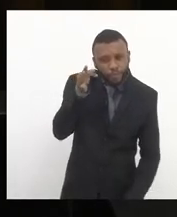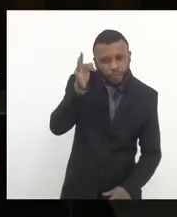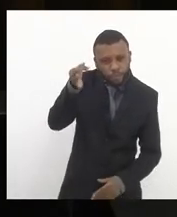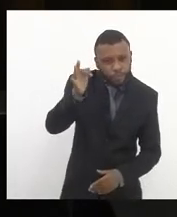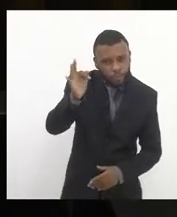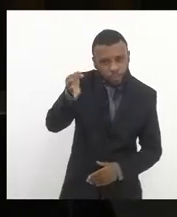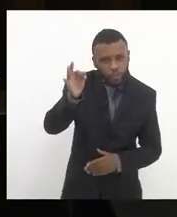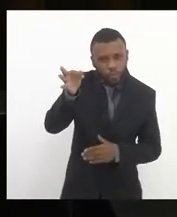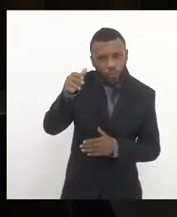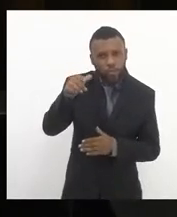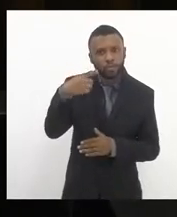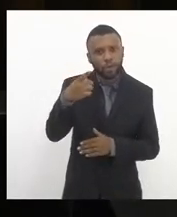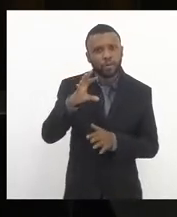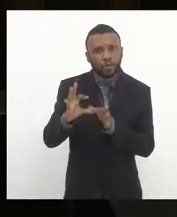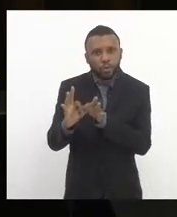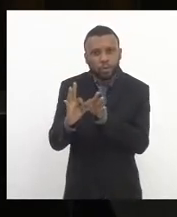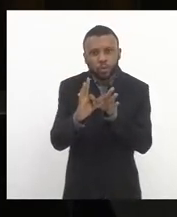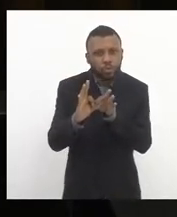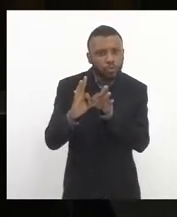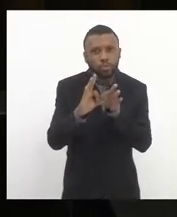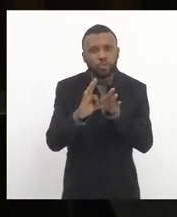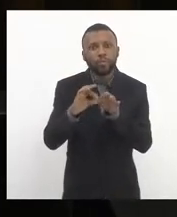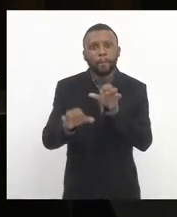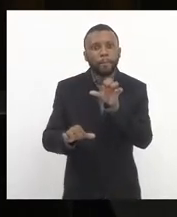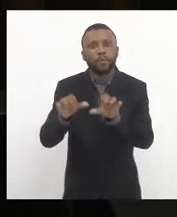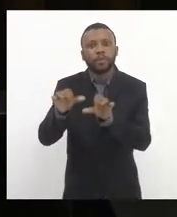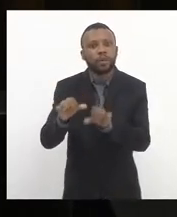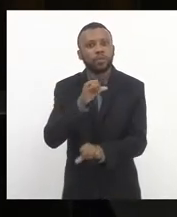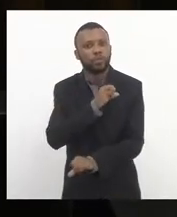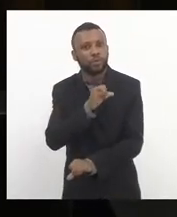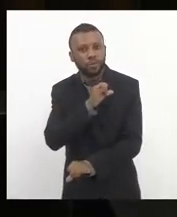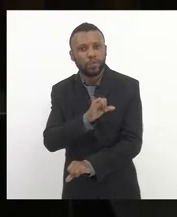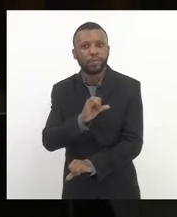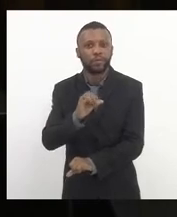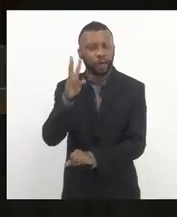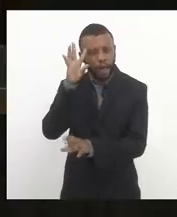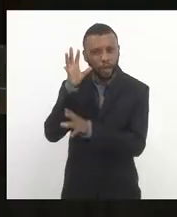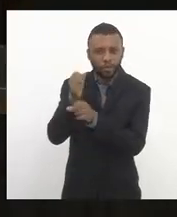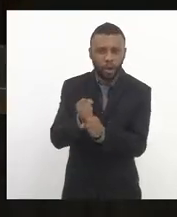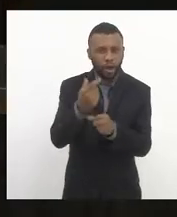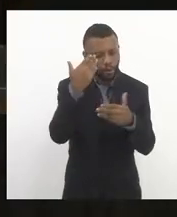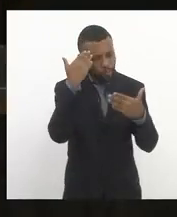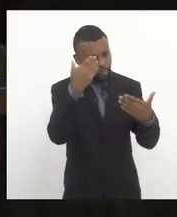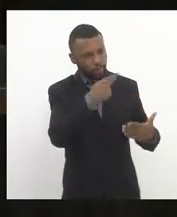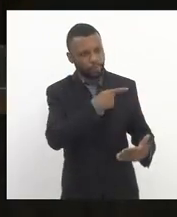nós estaremos de mãos dadas mudando o rumo do nosso Rio de Janeiro. Muito obrigado, presidente.